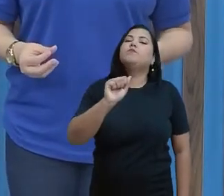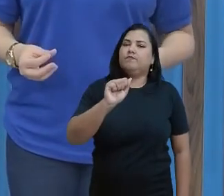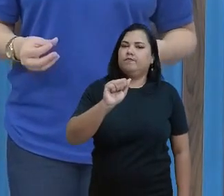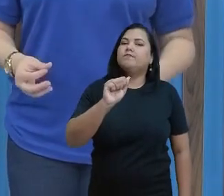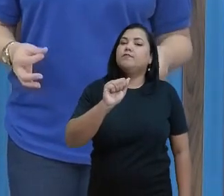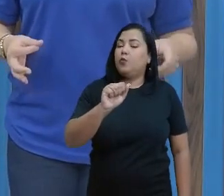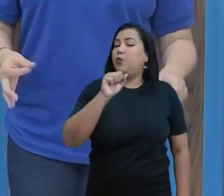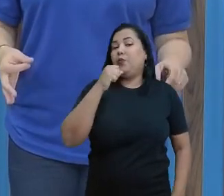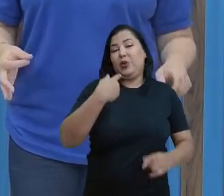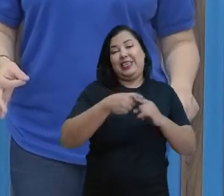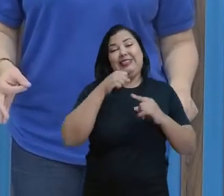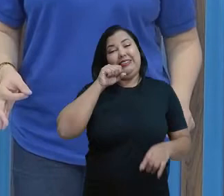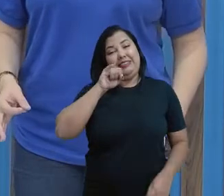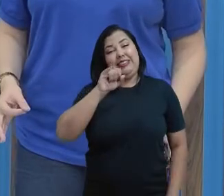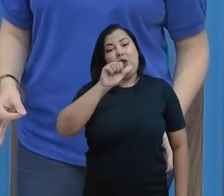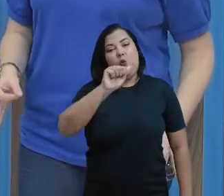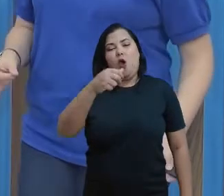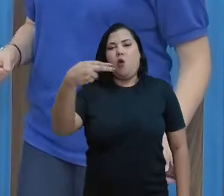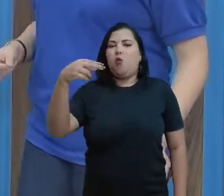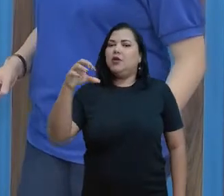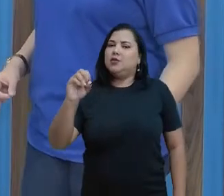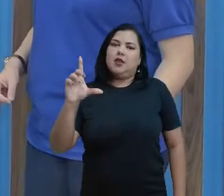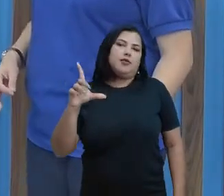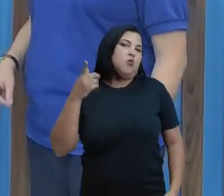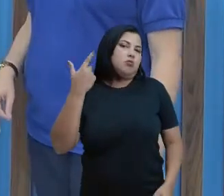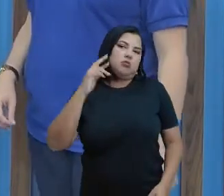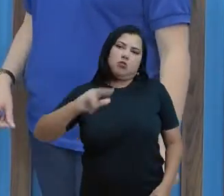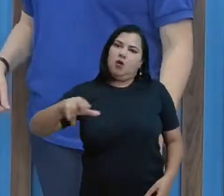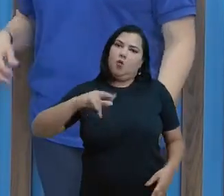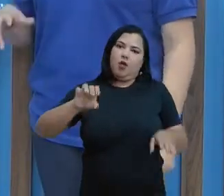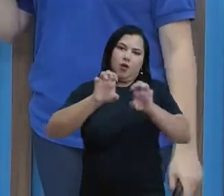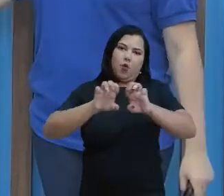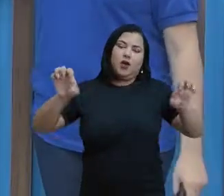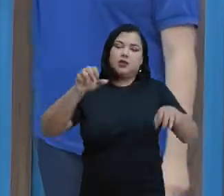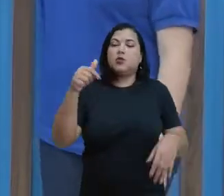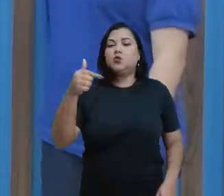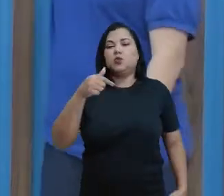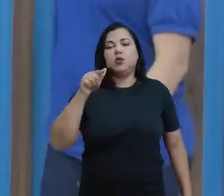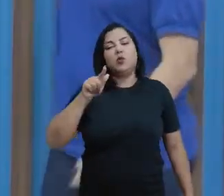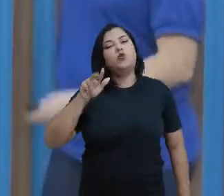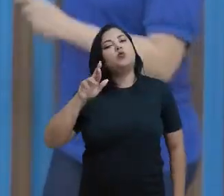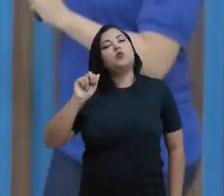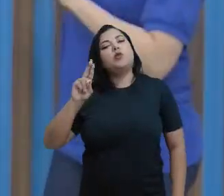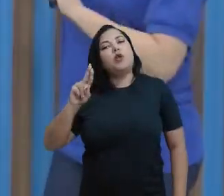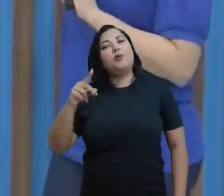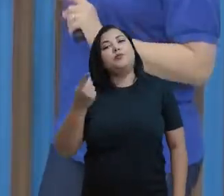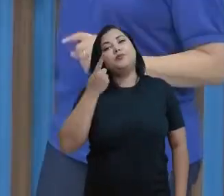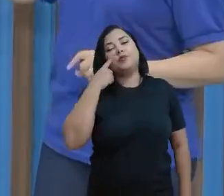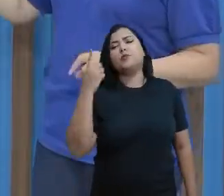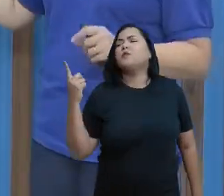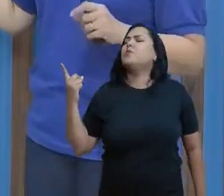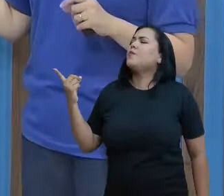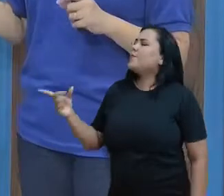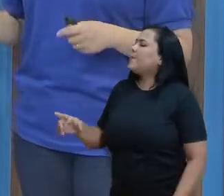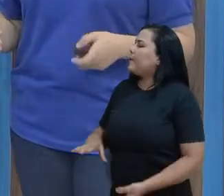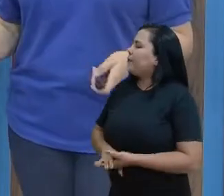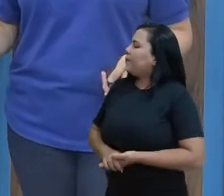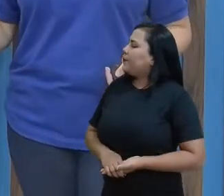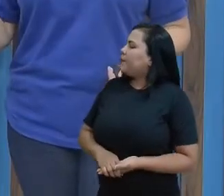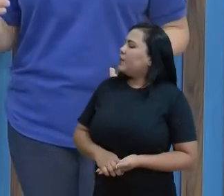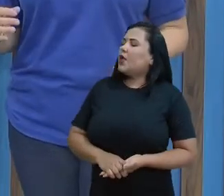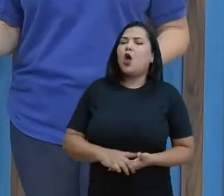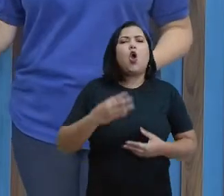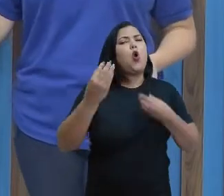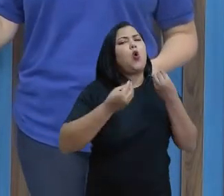senão deixa de ser a equação do segundo grau. Não esquece disso, tá? Então, vamos continuar aqui, ó. Como que a gente resolve uma equação